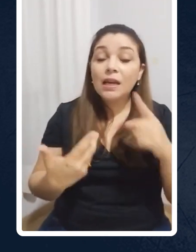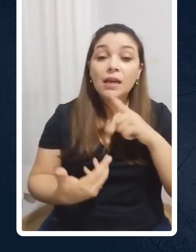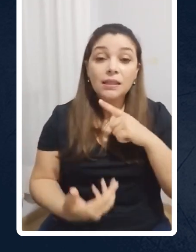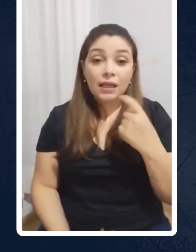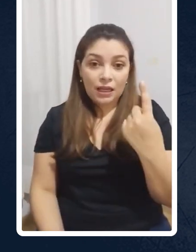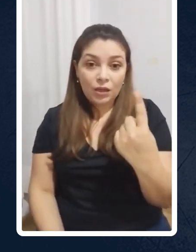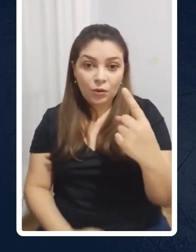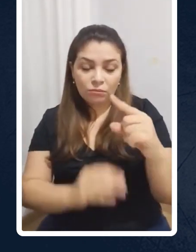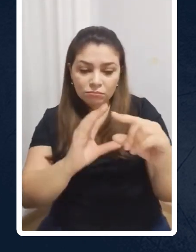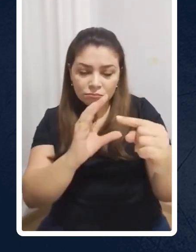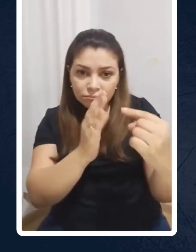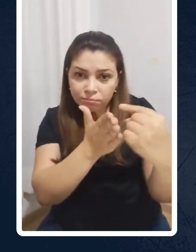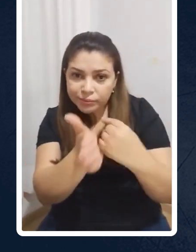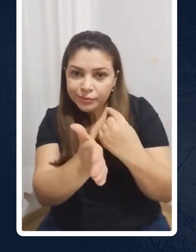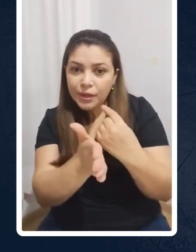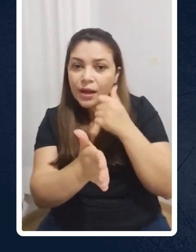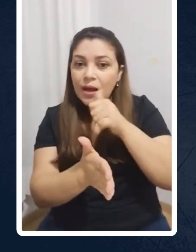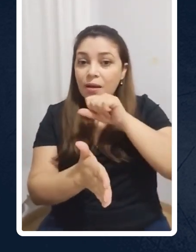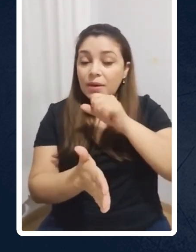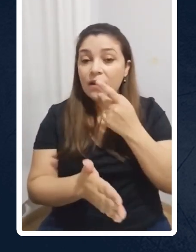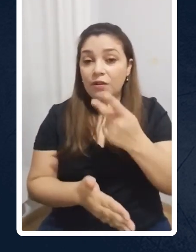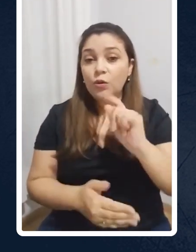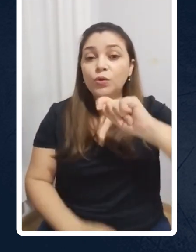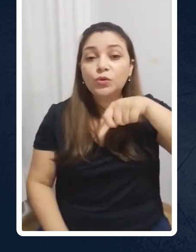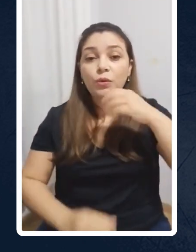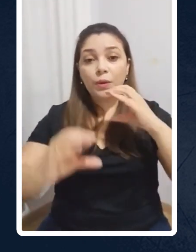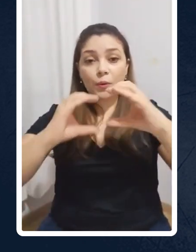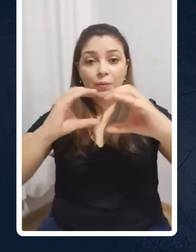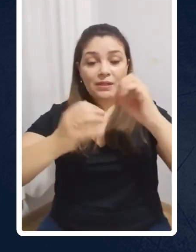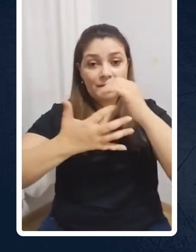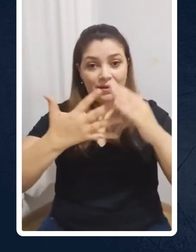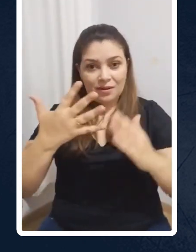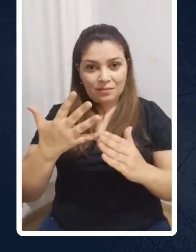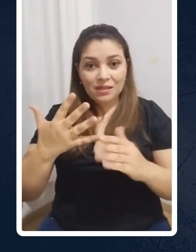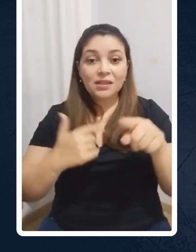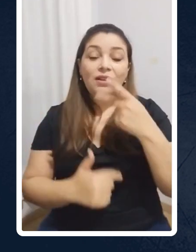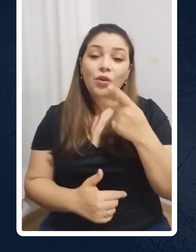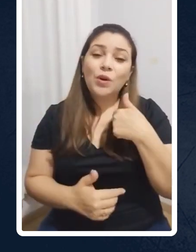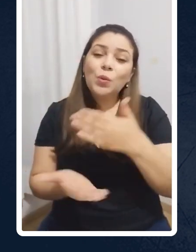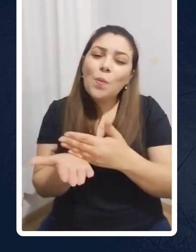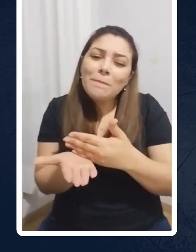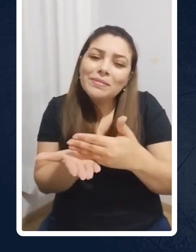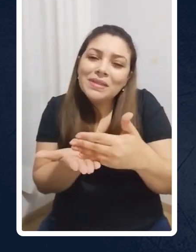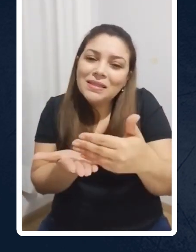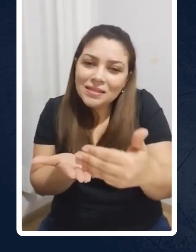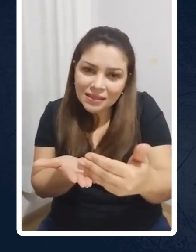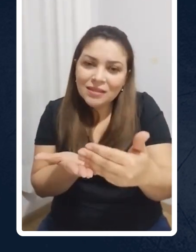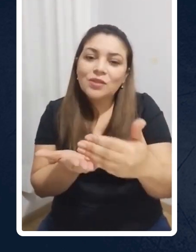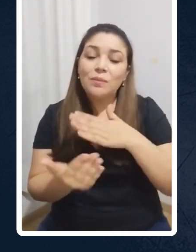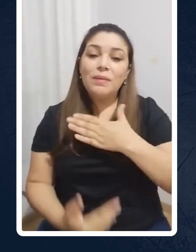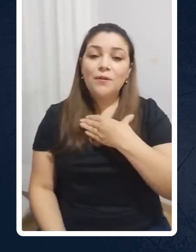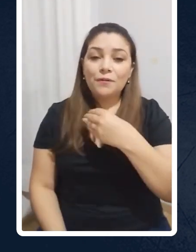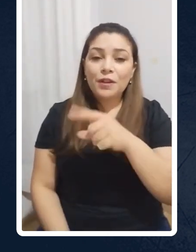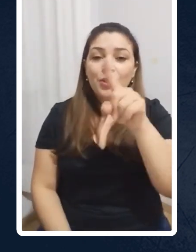fala a respeito da comunicação em Libras e que ela está iniciando esse processo com um filho autista e